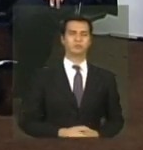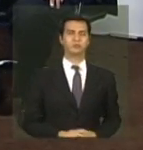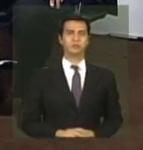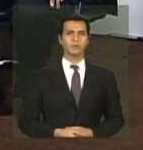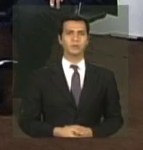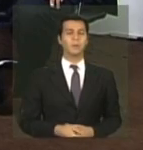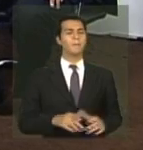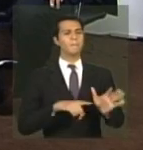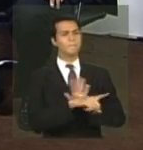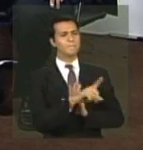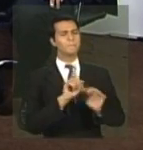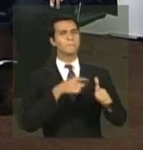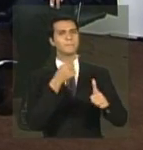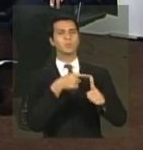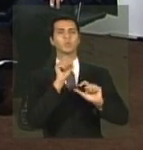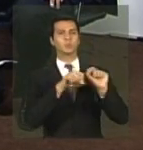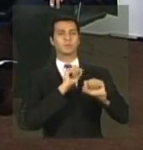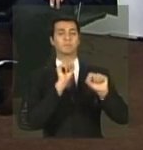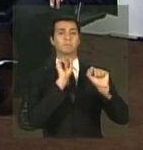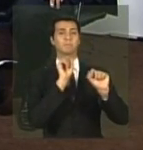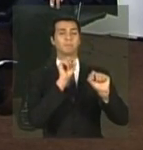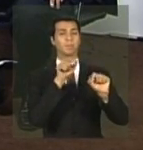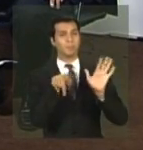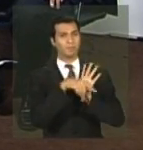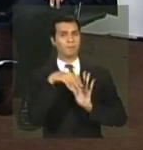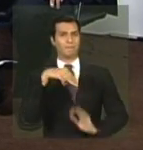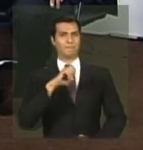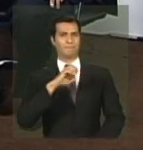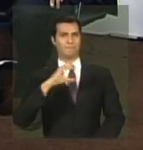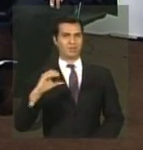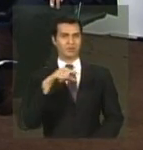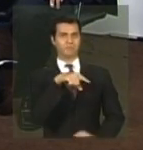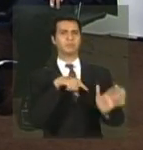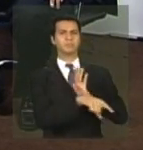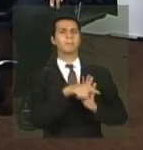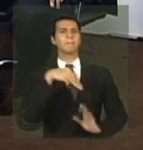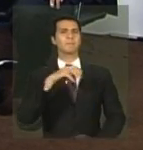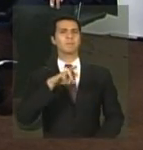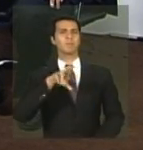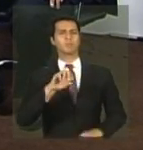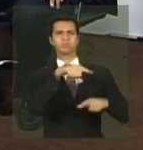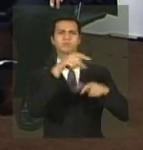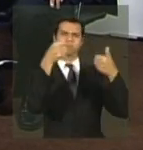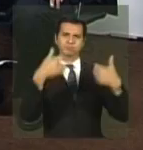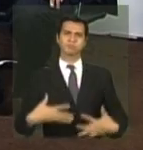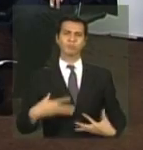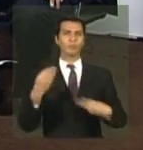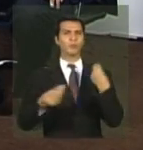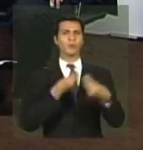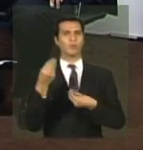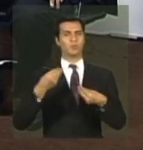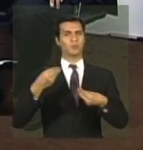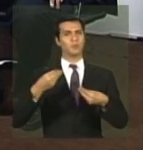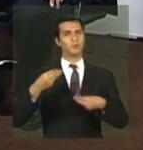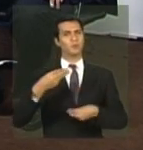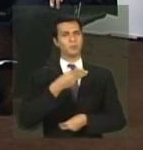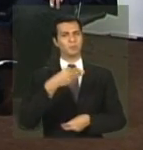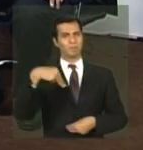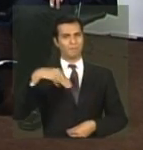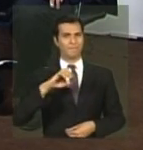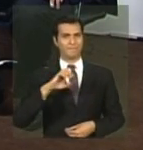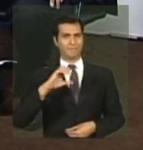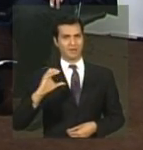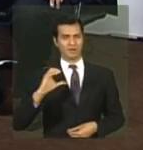pergunta, então, vai para o Ministério da Educação. Mauro, eu queria que você explicasse como que o Ministério da Educação faz esse acompanhamento dos